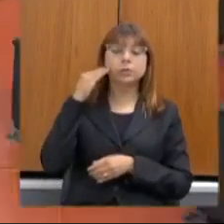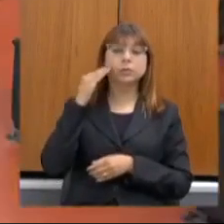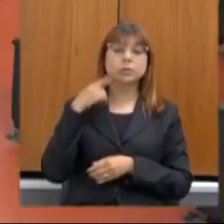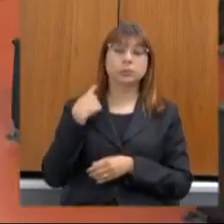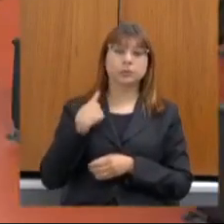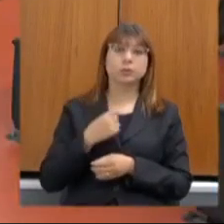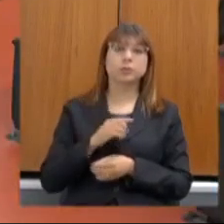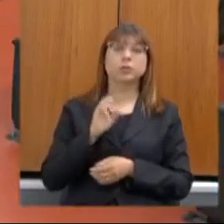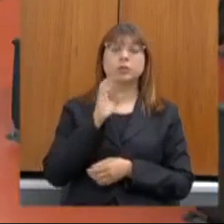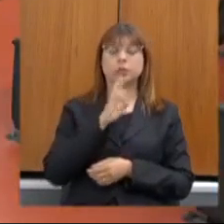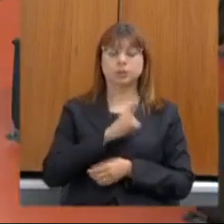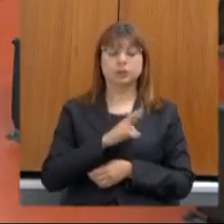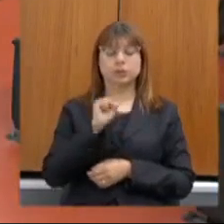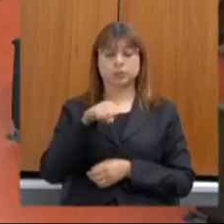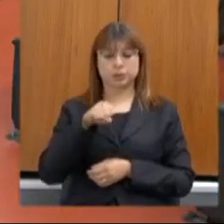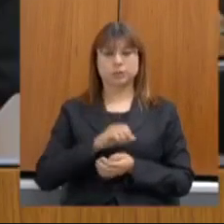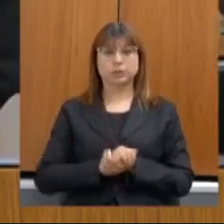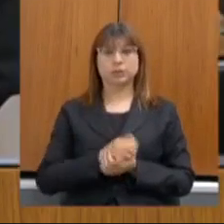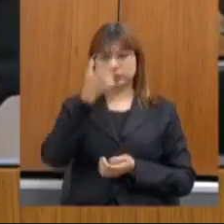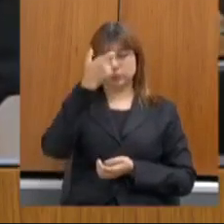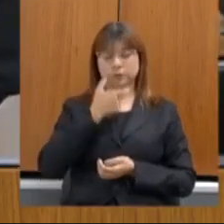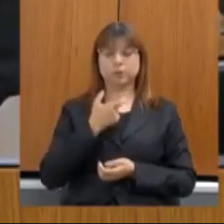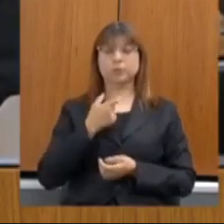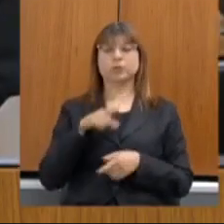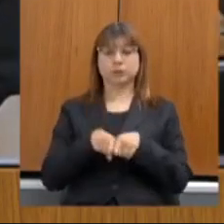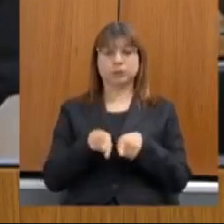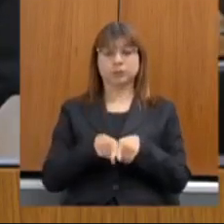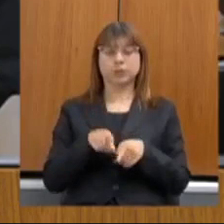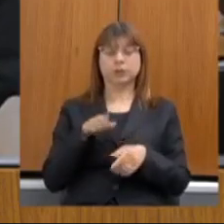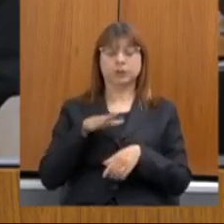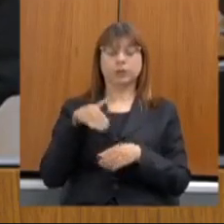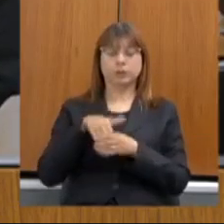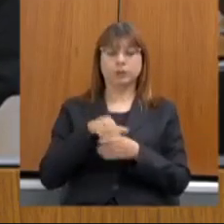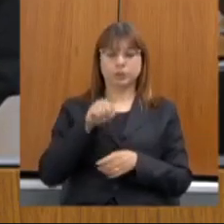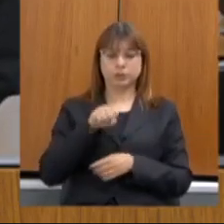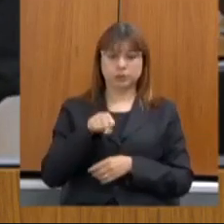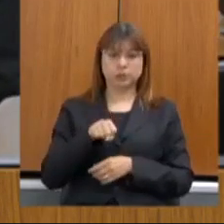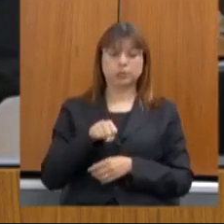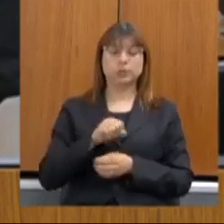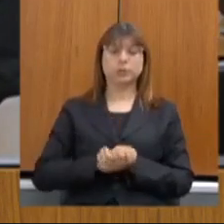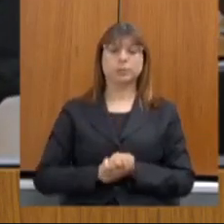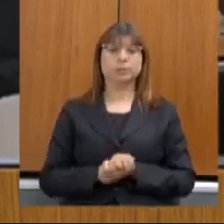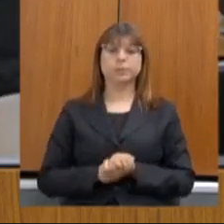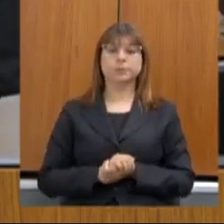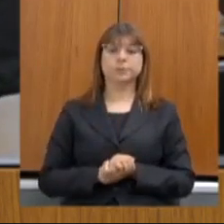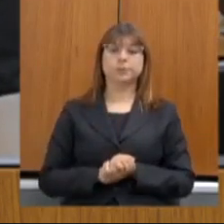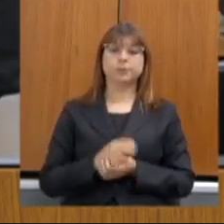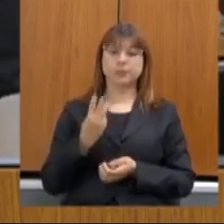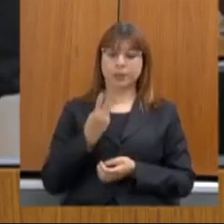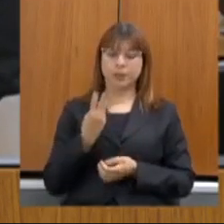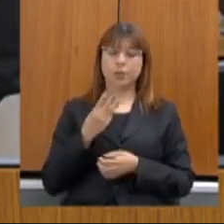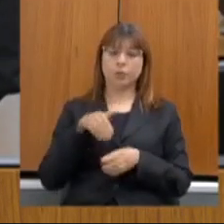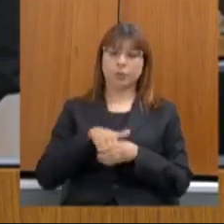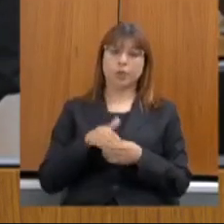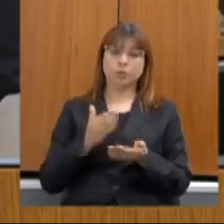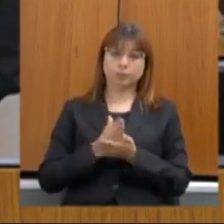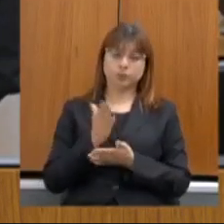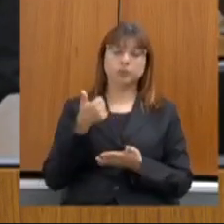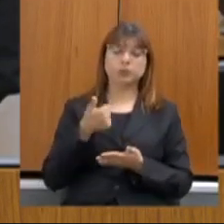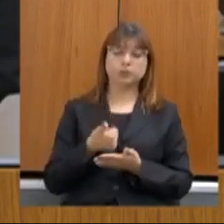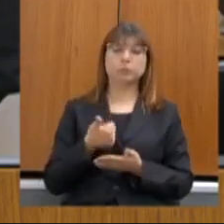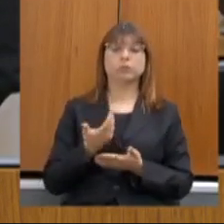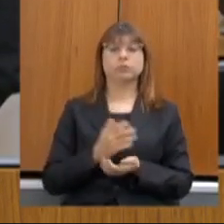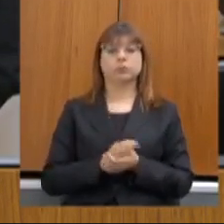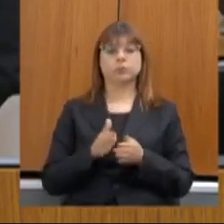Beatriz Cerqueira Sim eu sei que alimentos Presidente Eu também voto sim os requerimentos Deputado Rafael Martins com três votos favoráveis